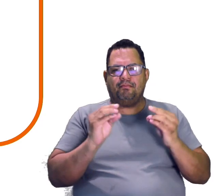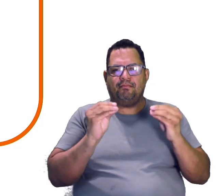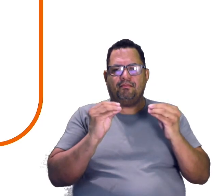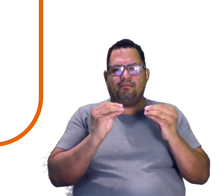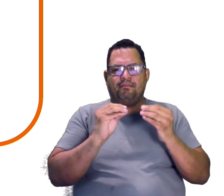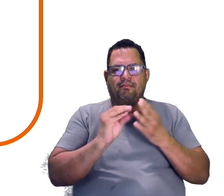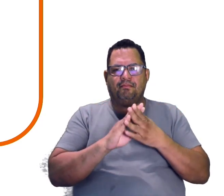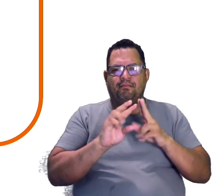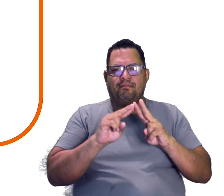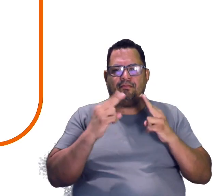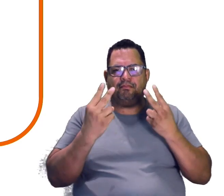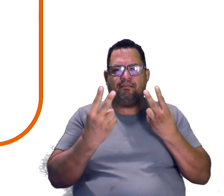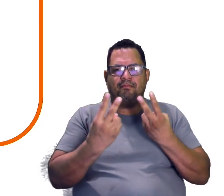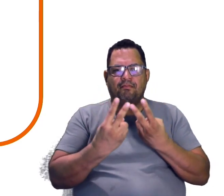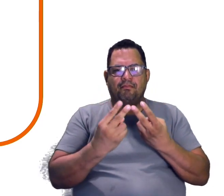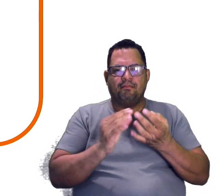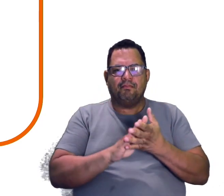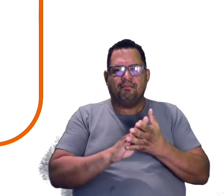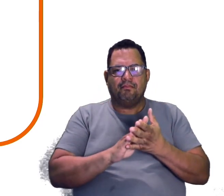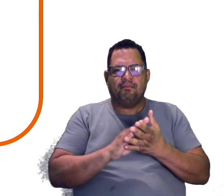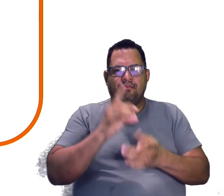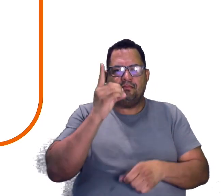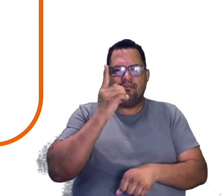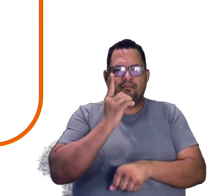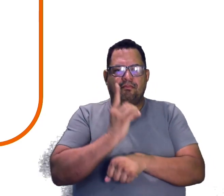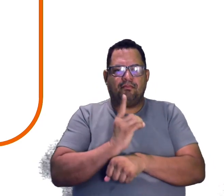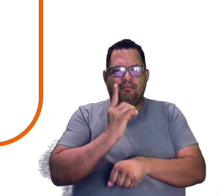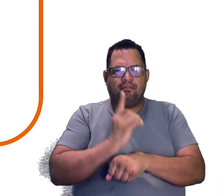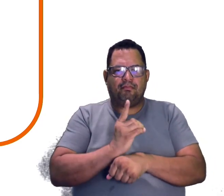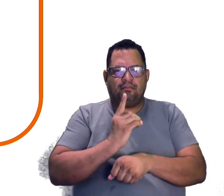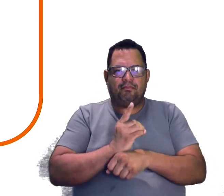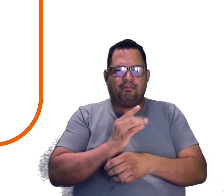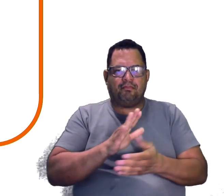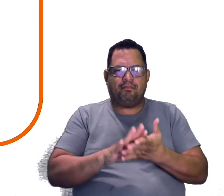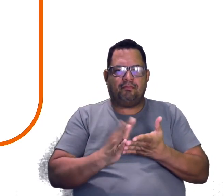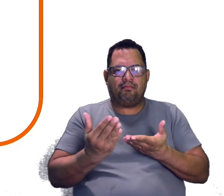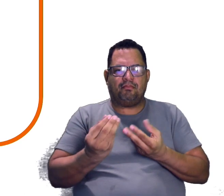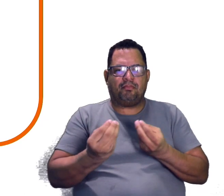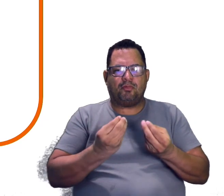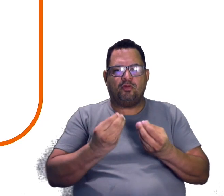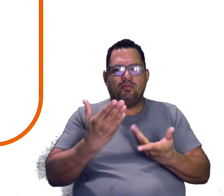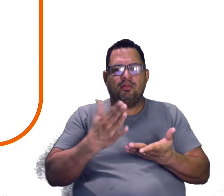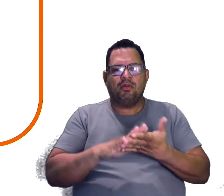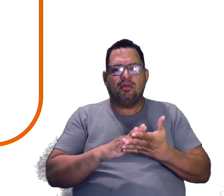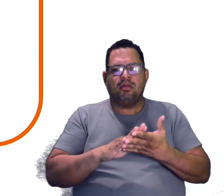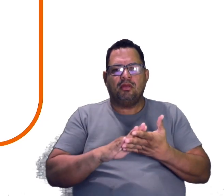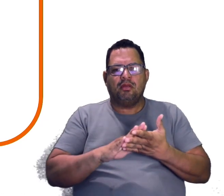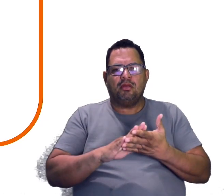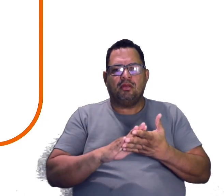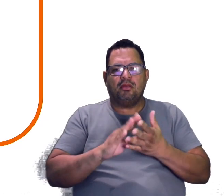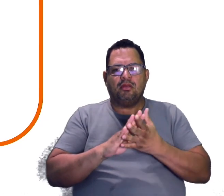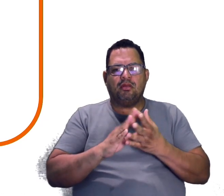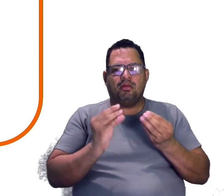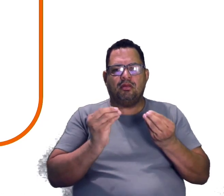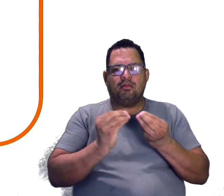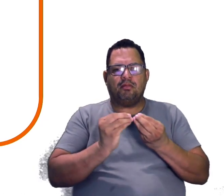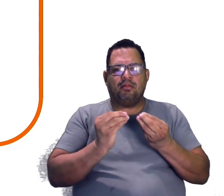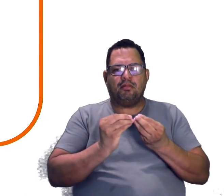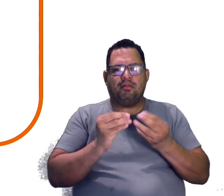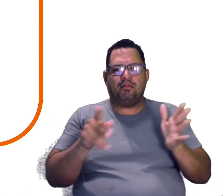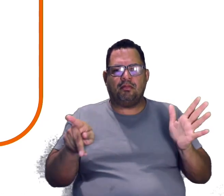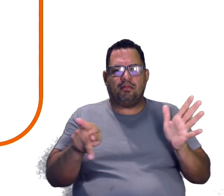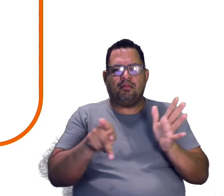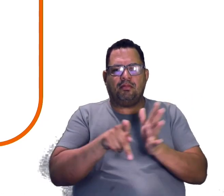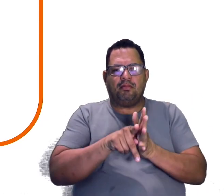densidade, estados de agregação da matéria, são estados físicos da matéria, propriedades da